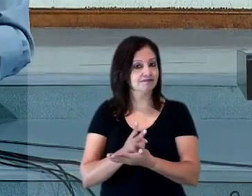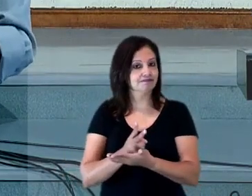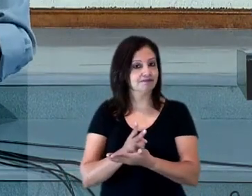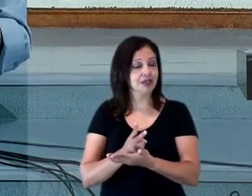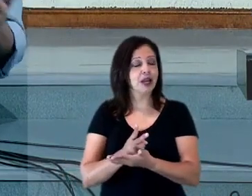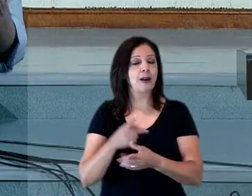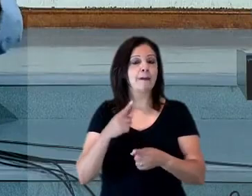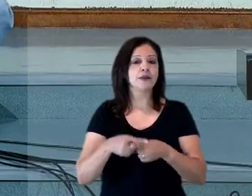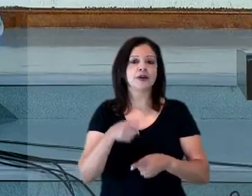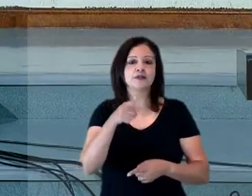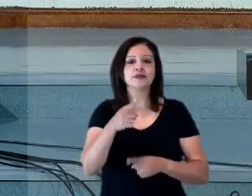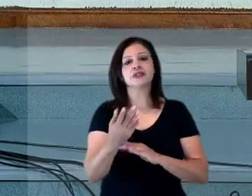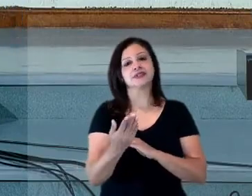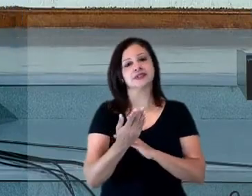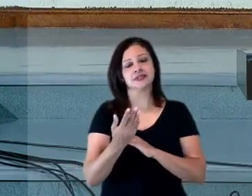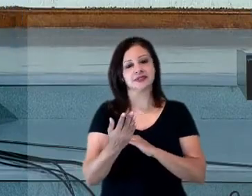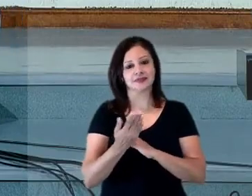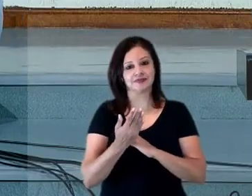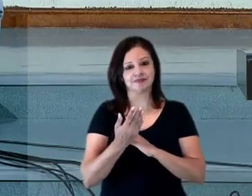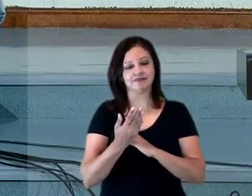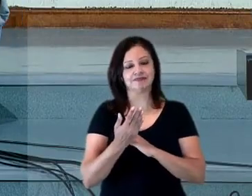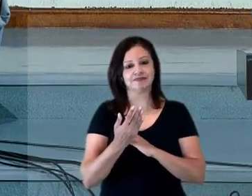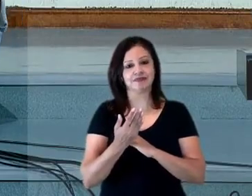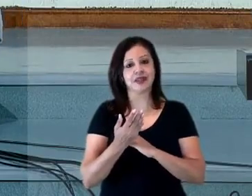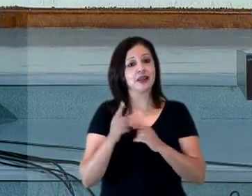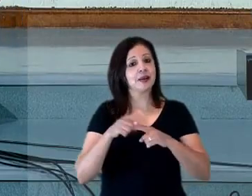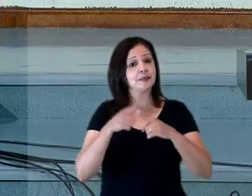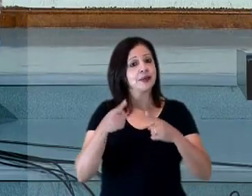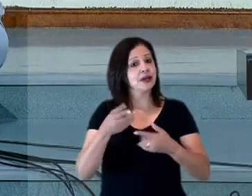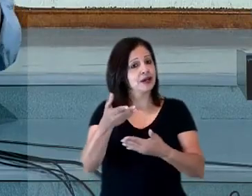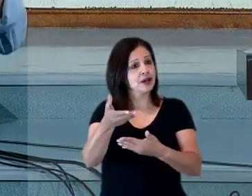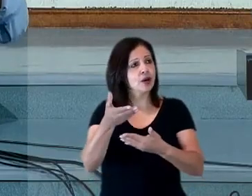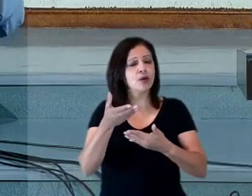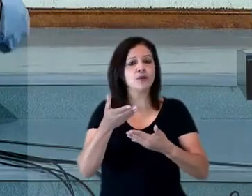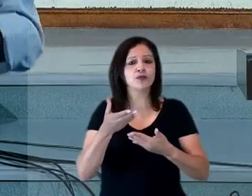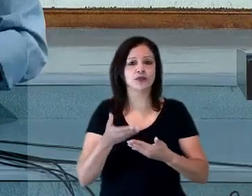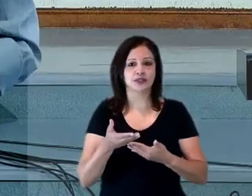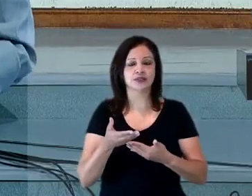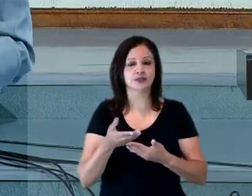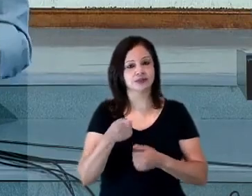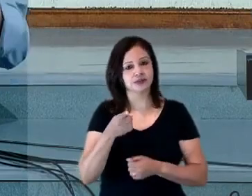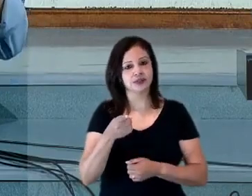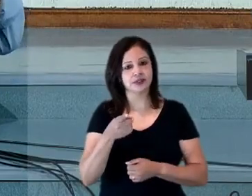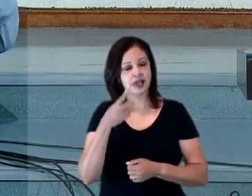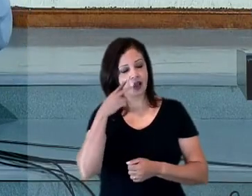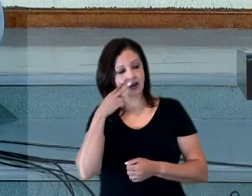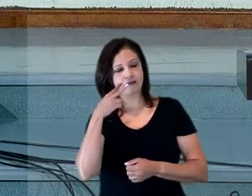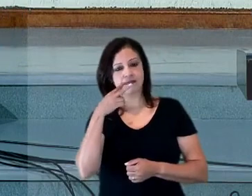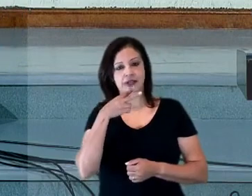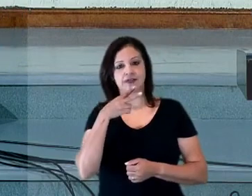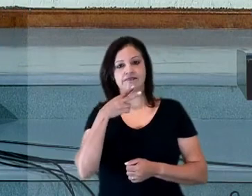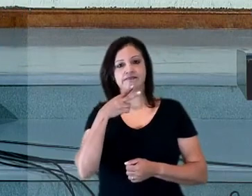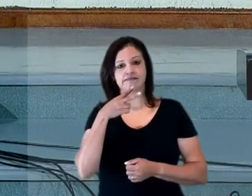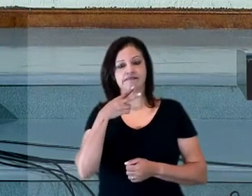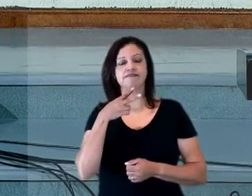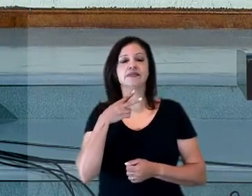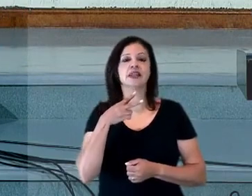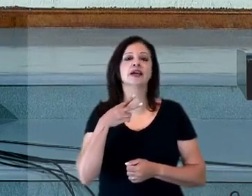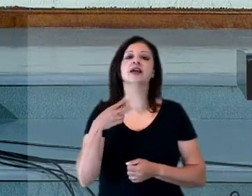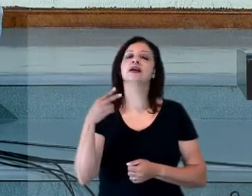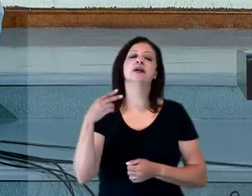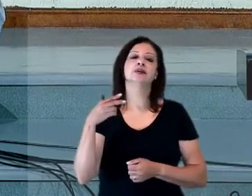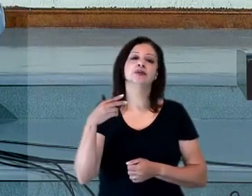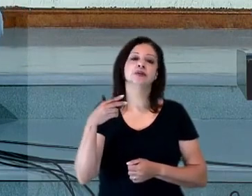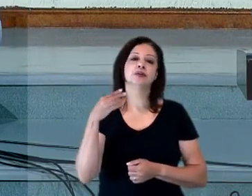convidamos, você que não está aqui presencial, a estar usando esses dados que estão sendo compartilhados na sua tela, de acesso à nossa conta no Bradesco, no